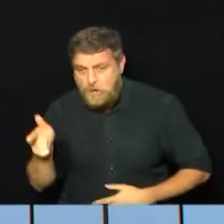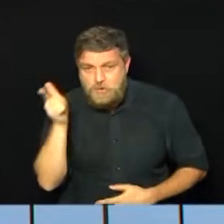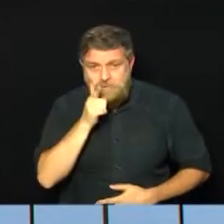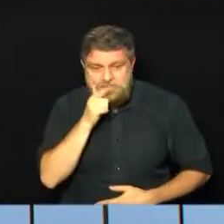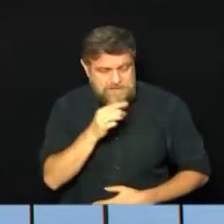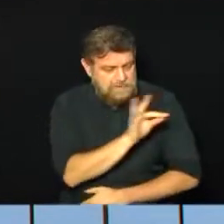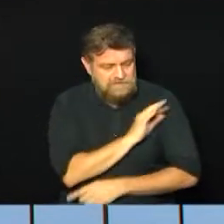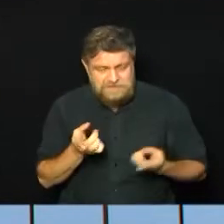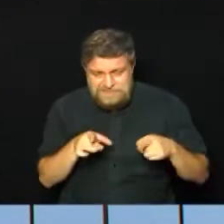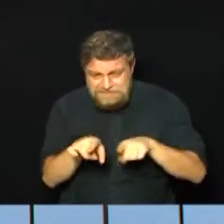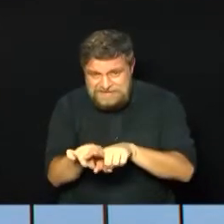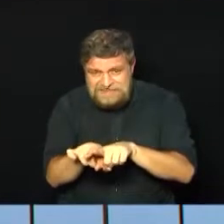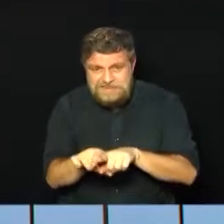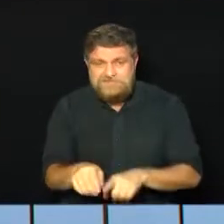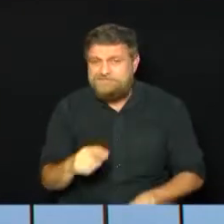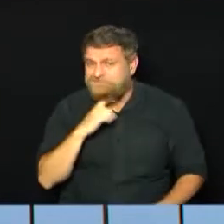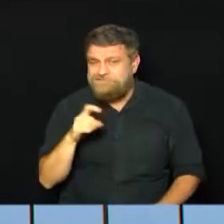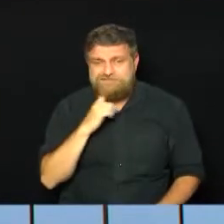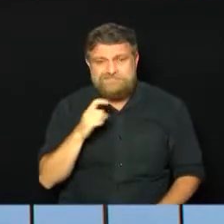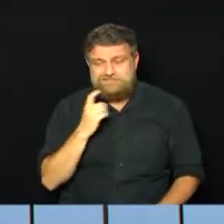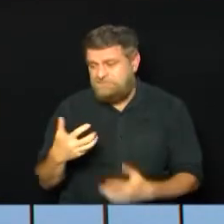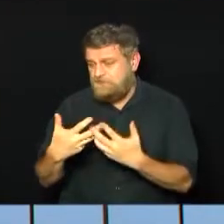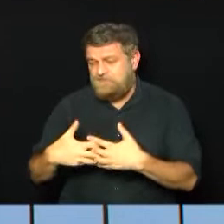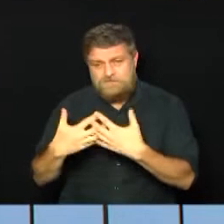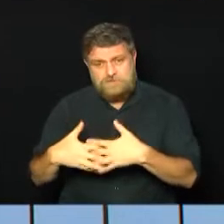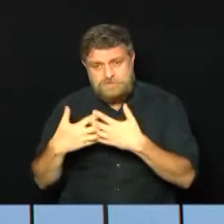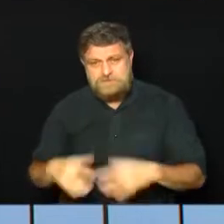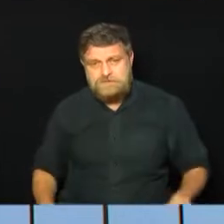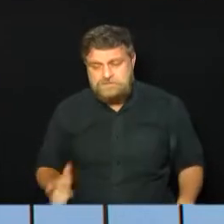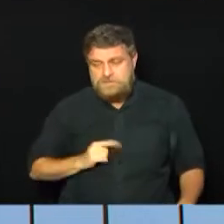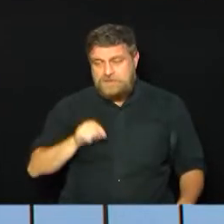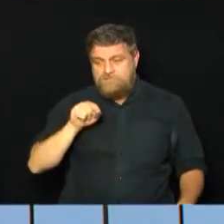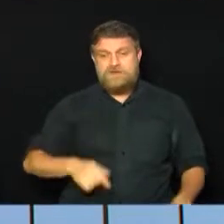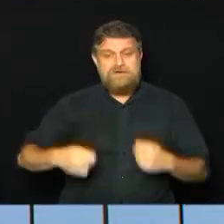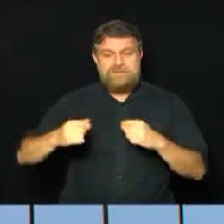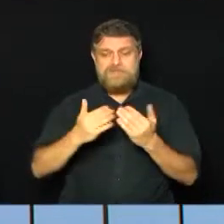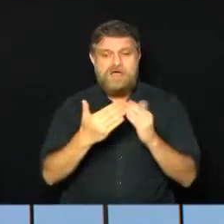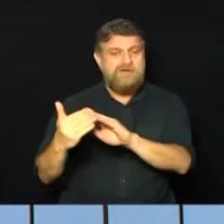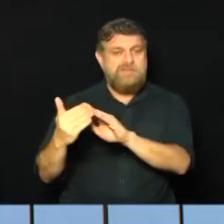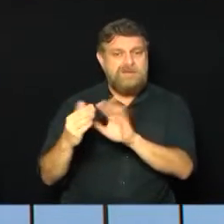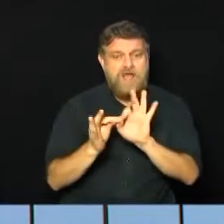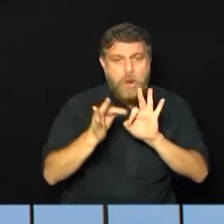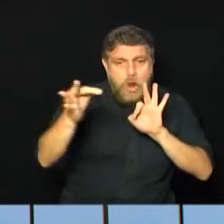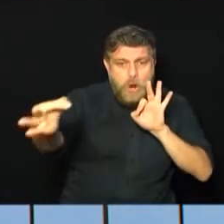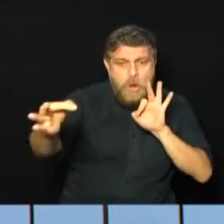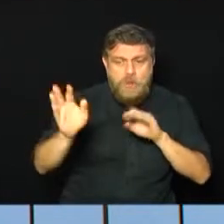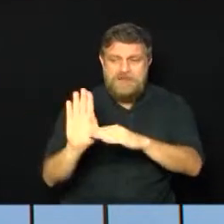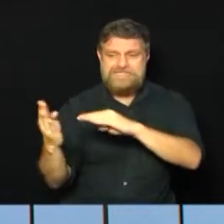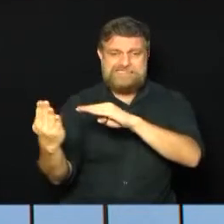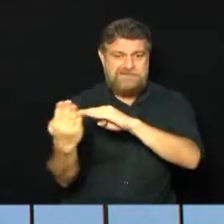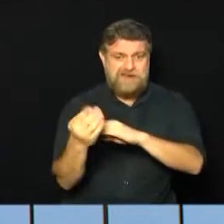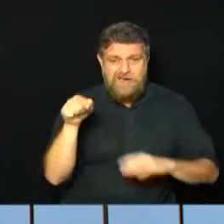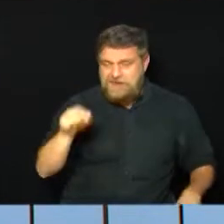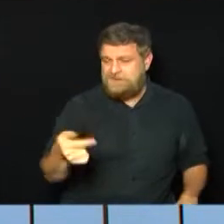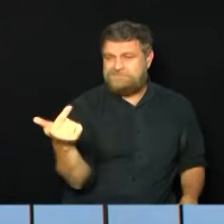prefeitura, que ninguém funciona. E onde você mais precisa é na periferia, que aí menos